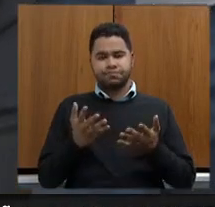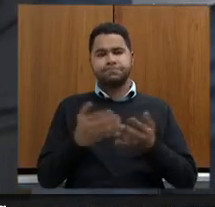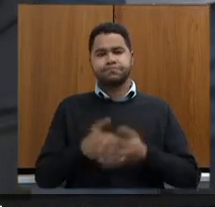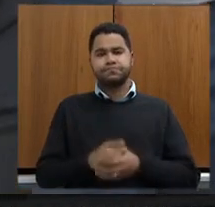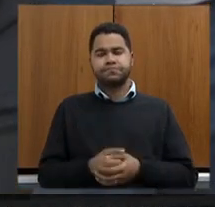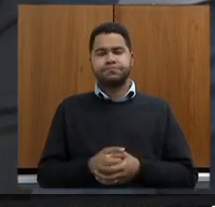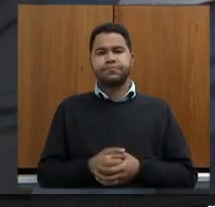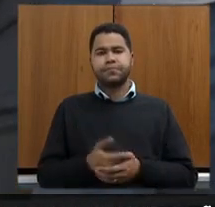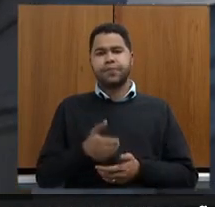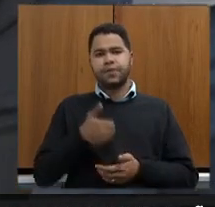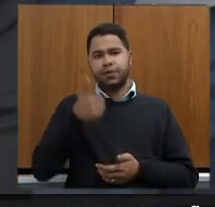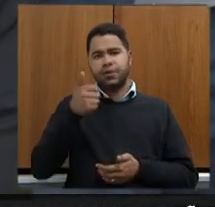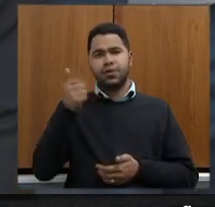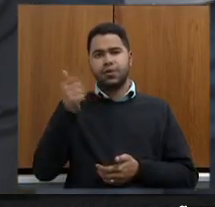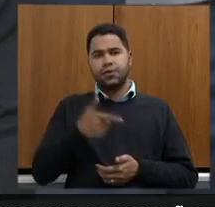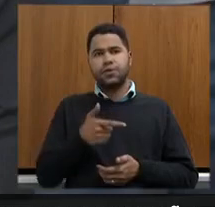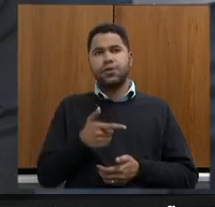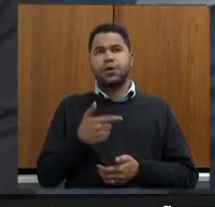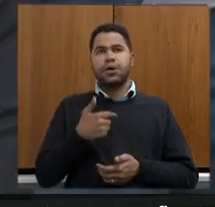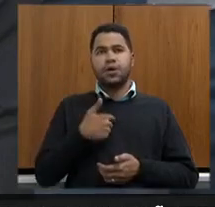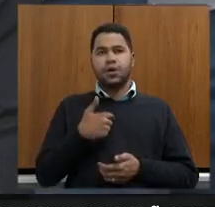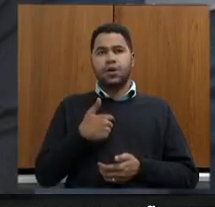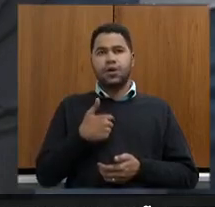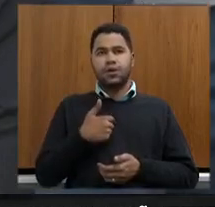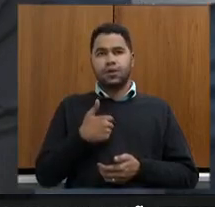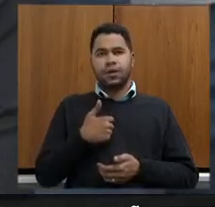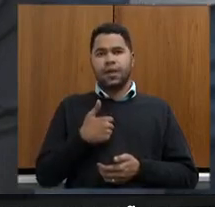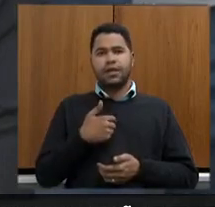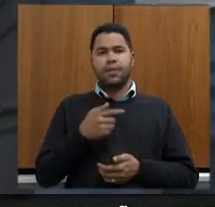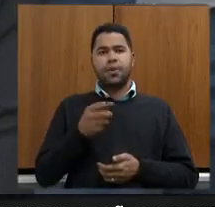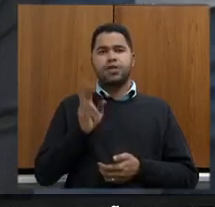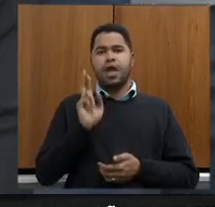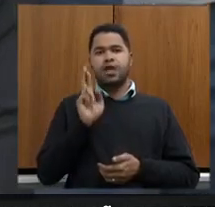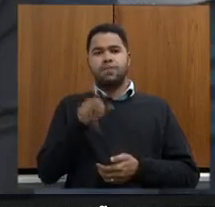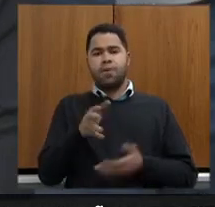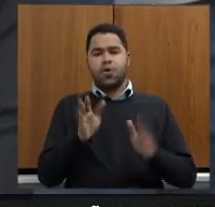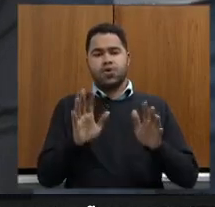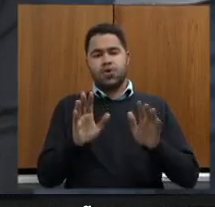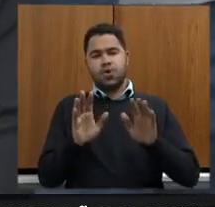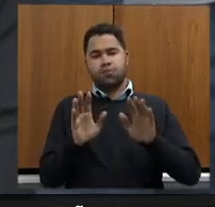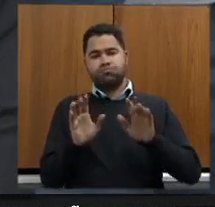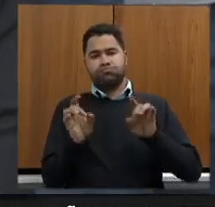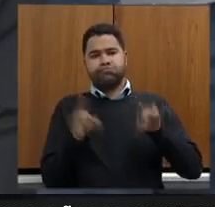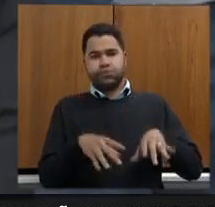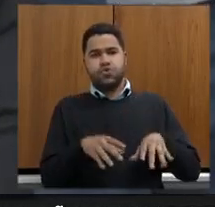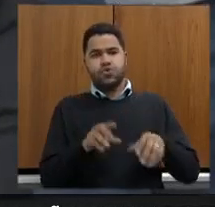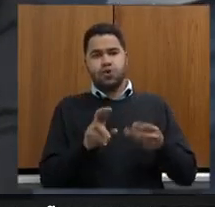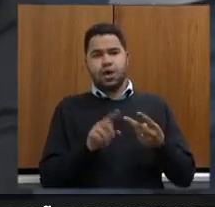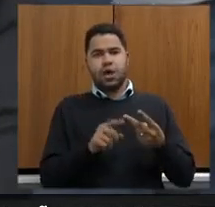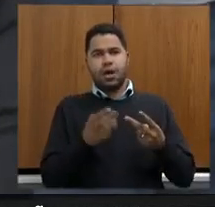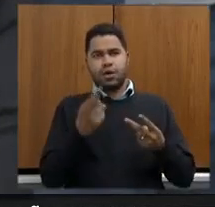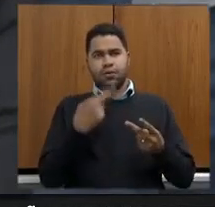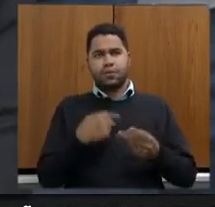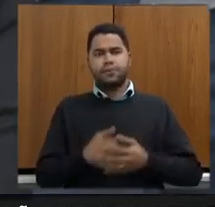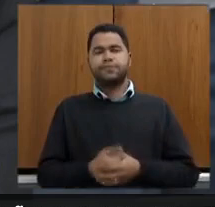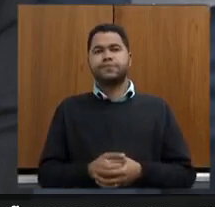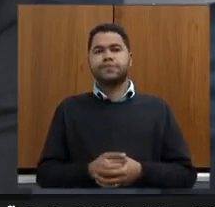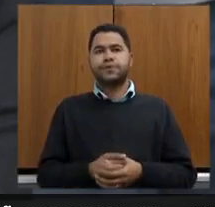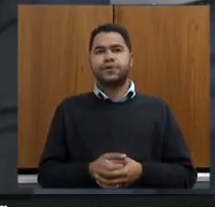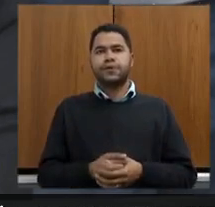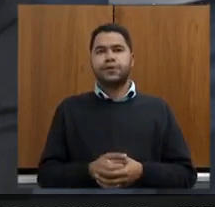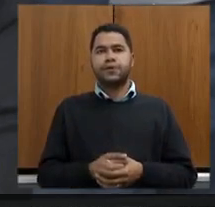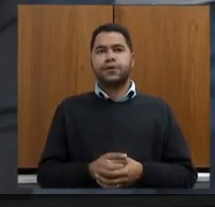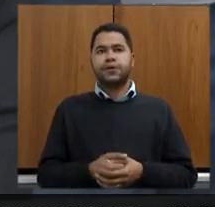esgotado que do que a gente eu vou abrir mão da minha tréplica viu eu vou ficar só com a resposta dele